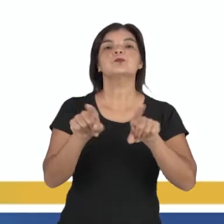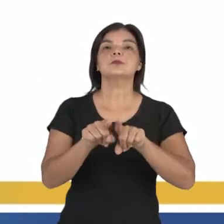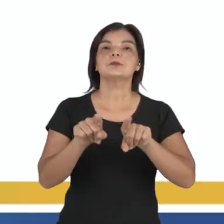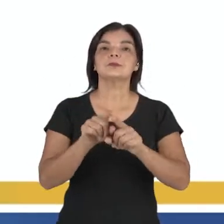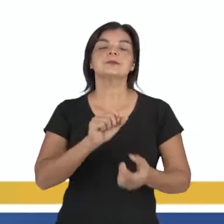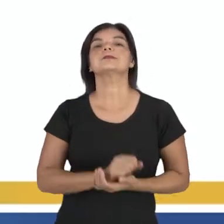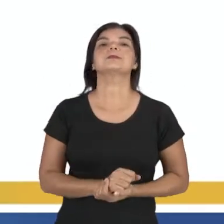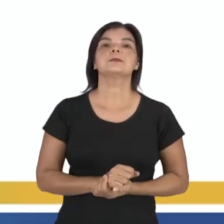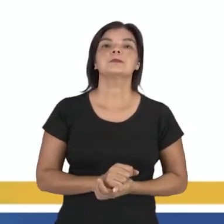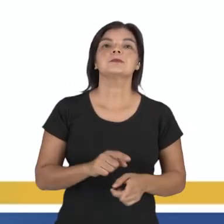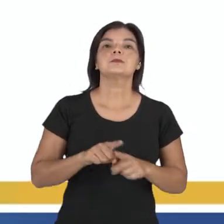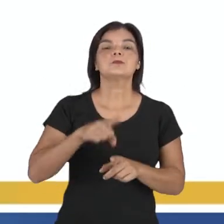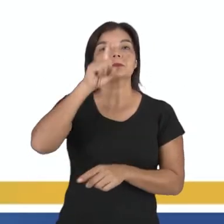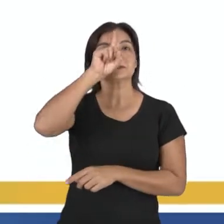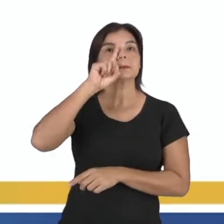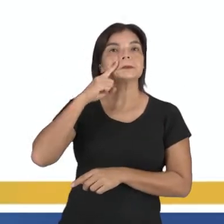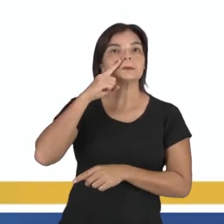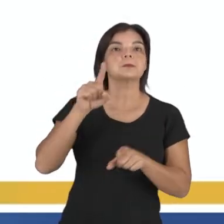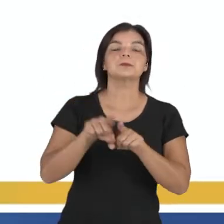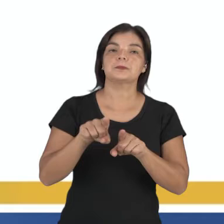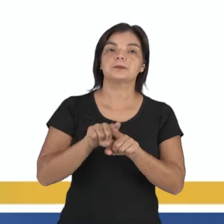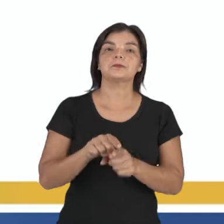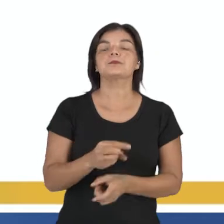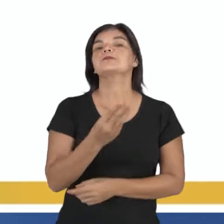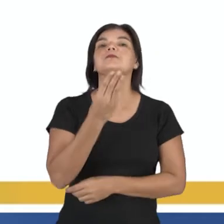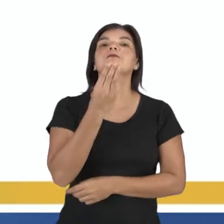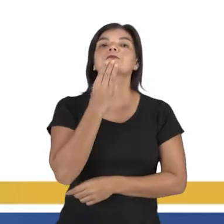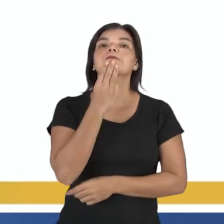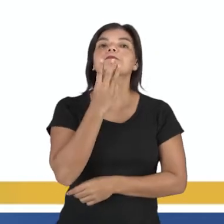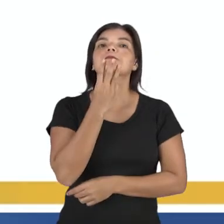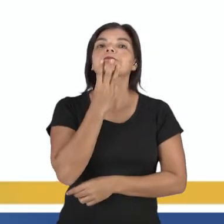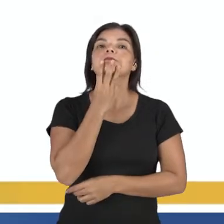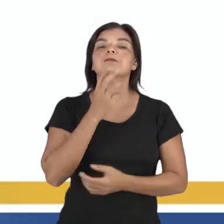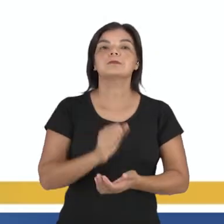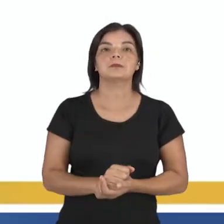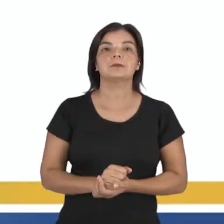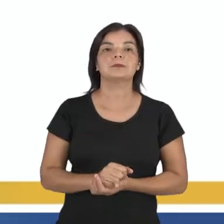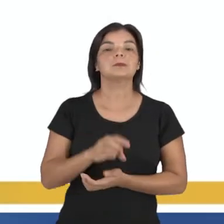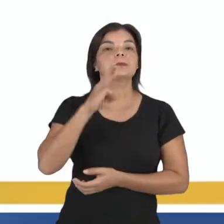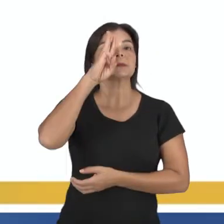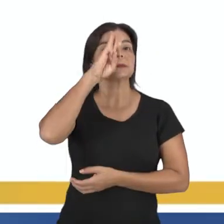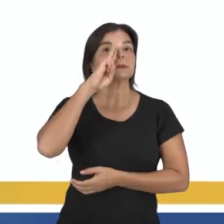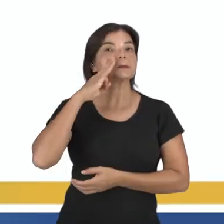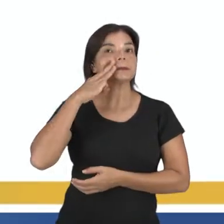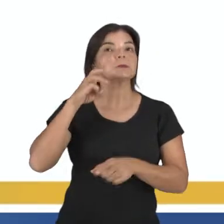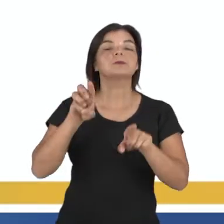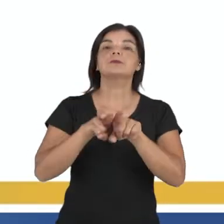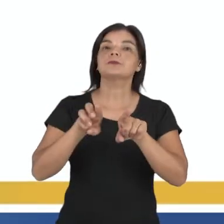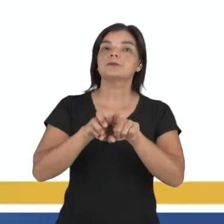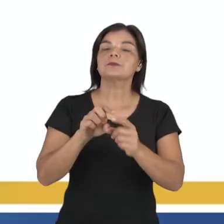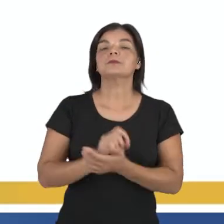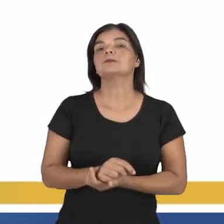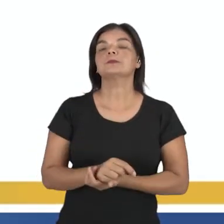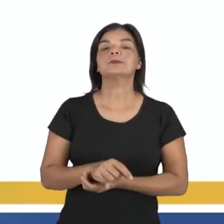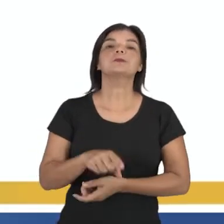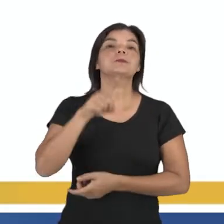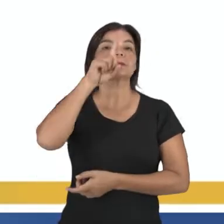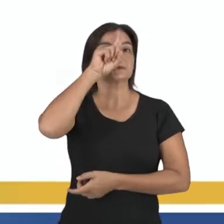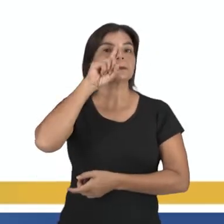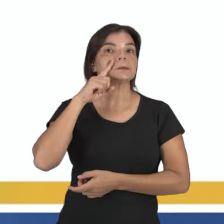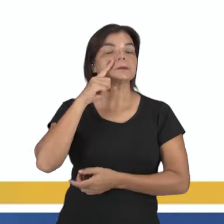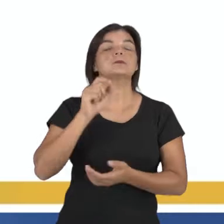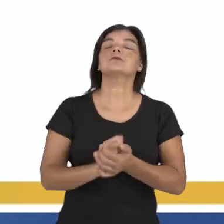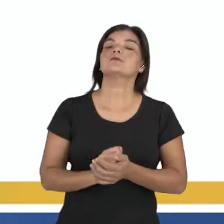o Émile Durkheim. Max Weber, Karl Marx e Émile Durkheim, eles compõem